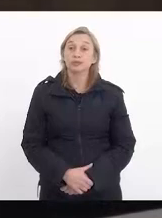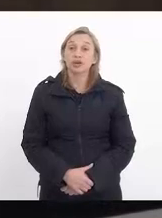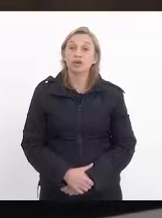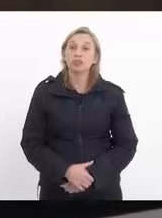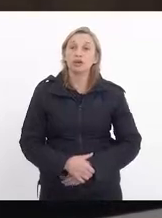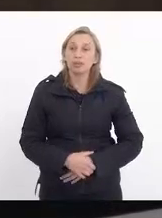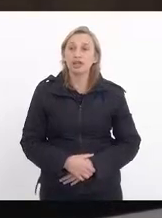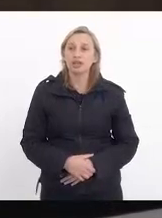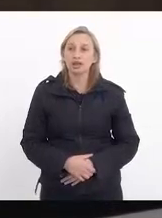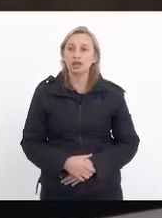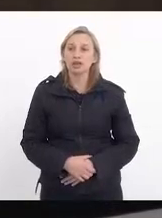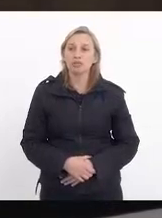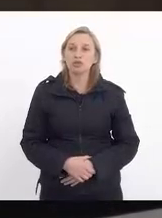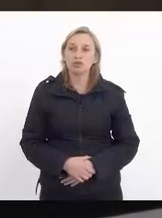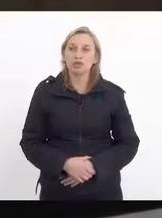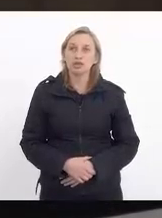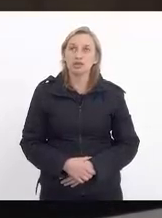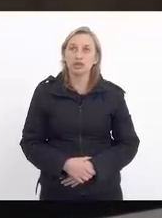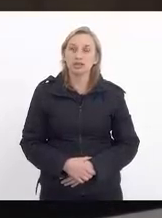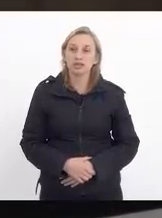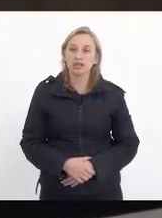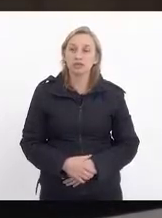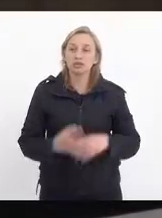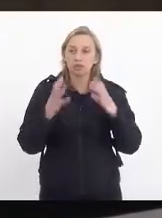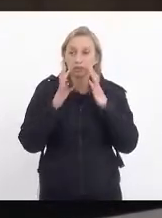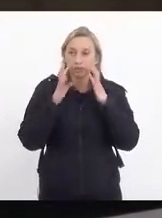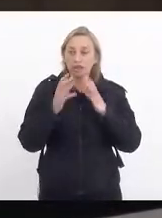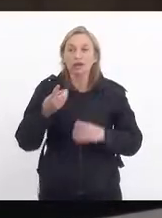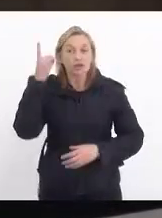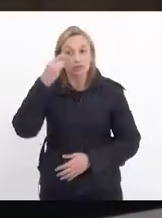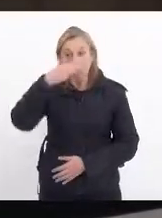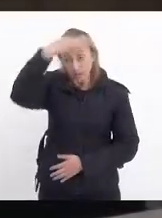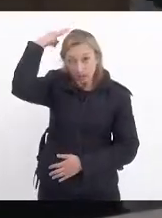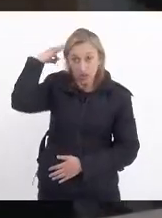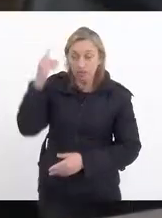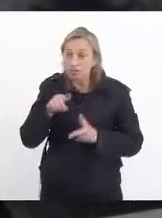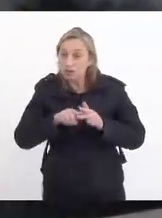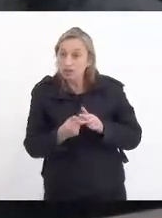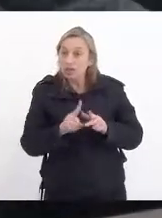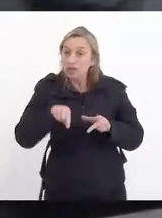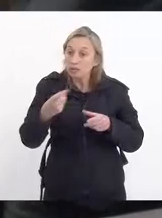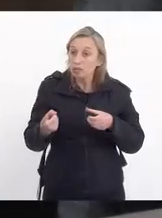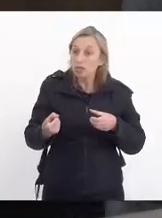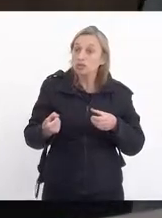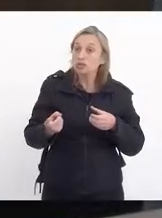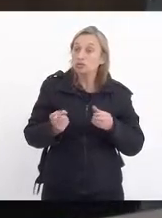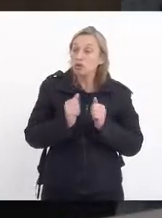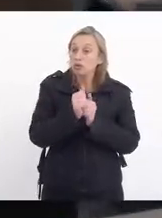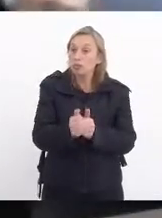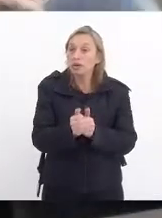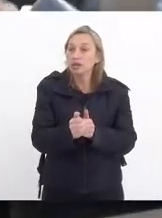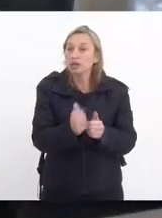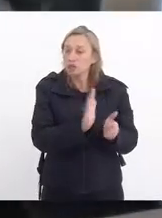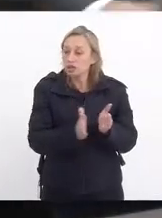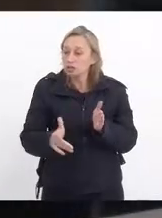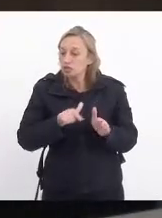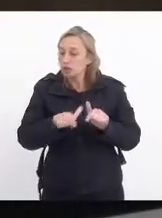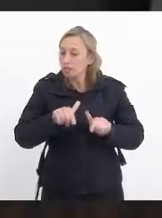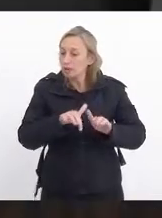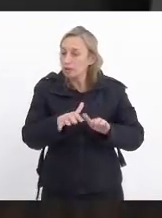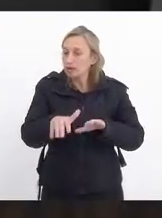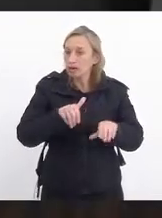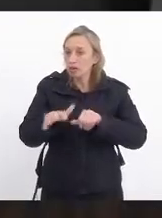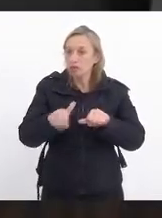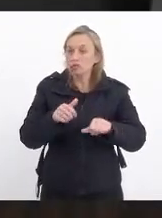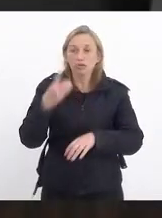presidente da ccj Márcio Pacheco vai fazer uma modificação e eu vou logo em seguida vou acompanhado presença chama os trabalhos da ordem